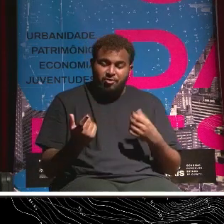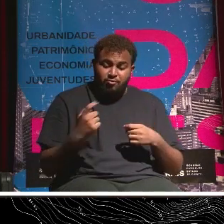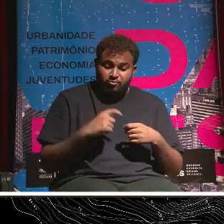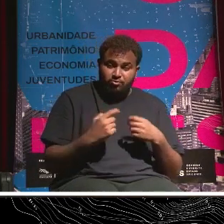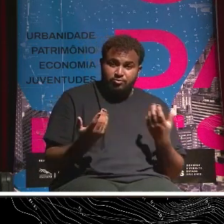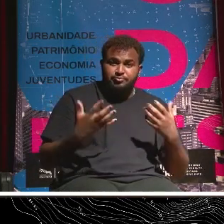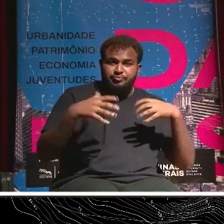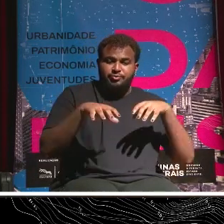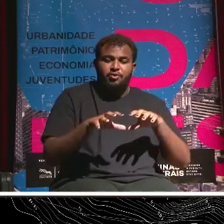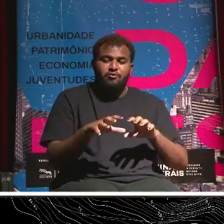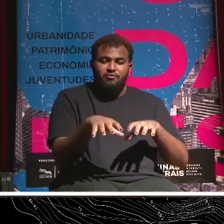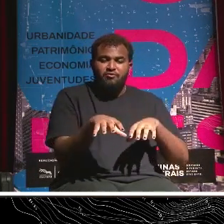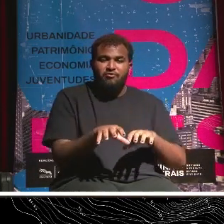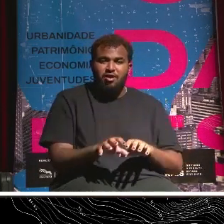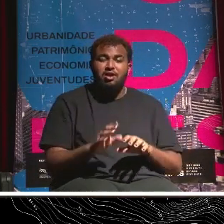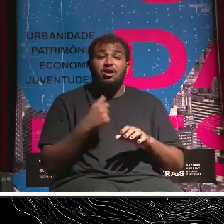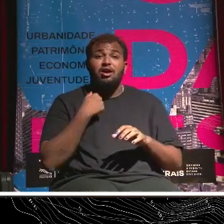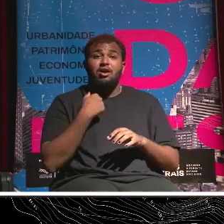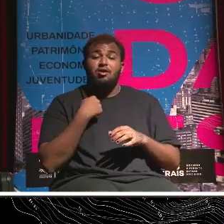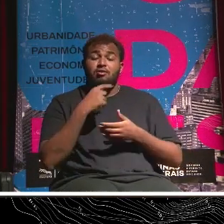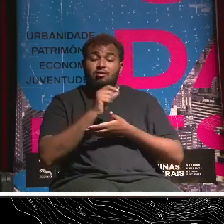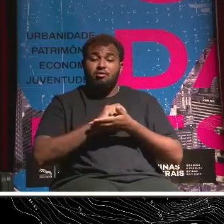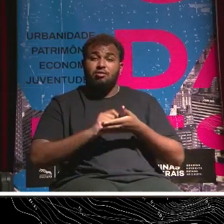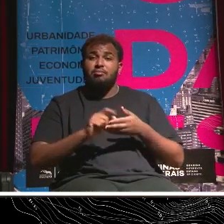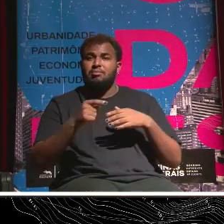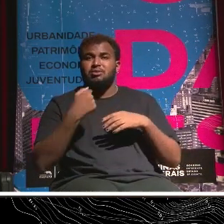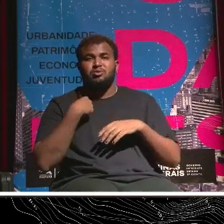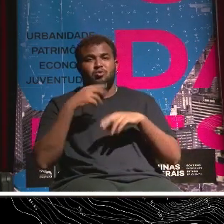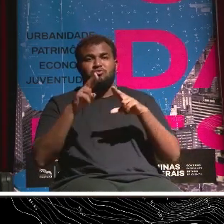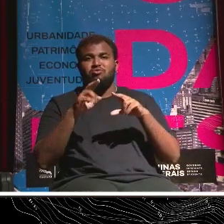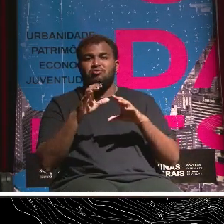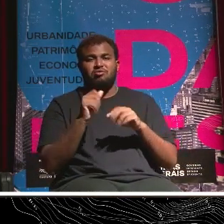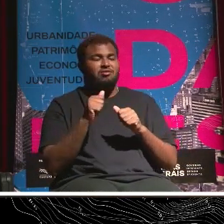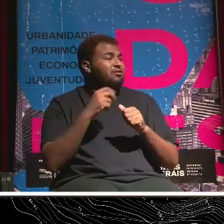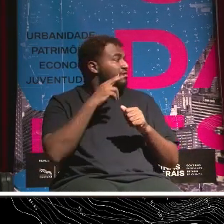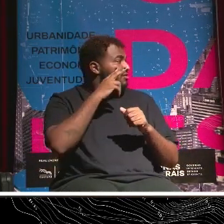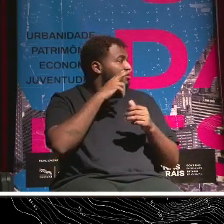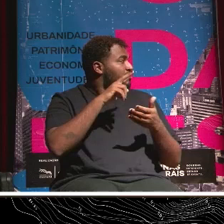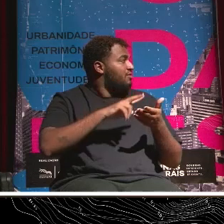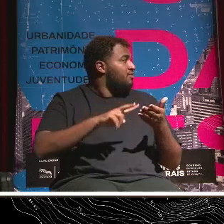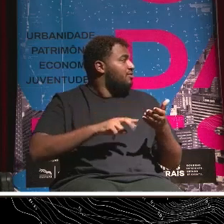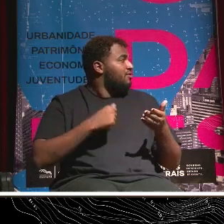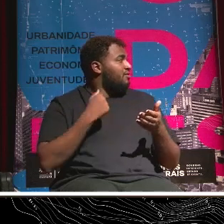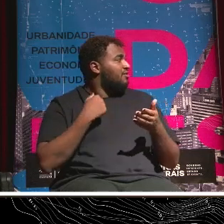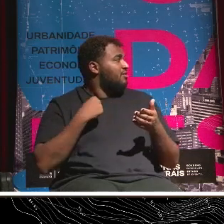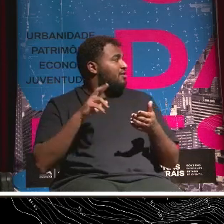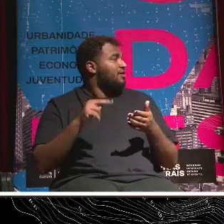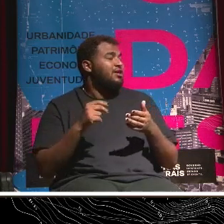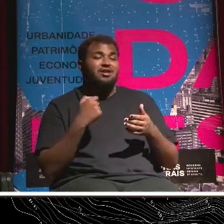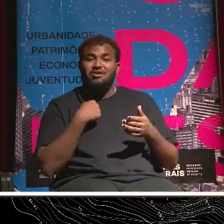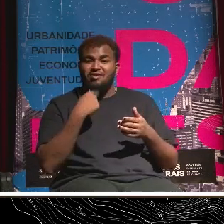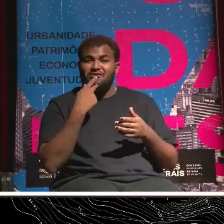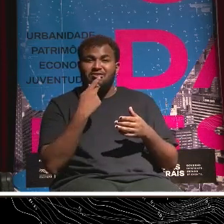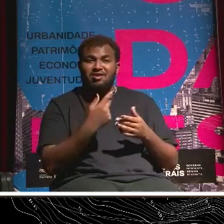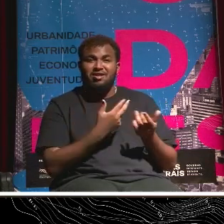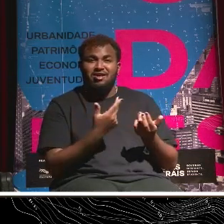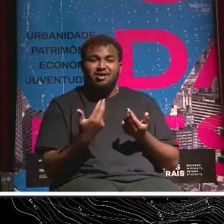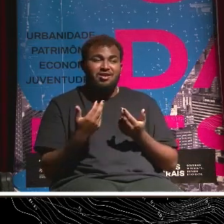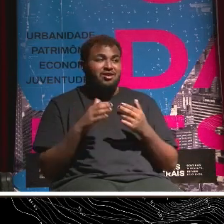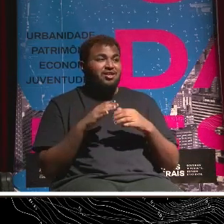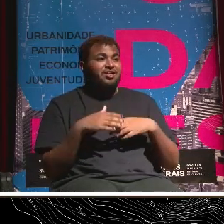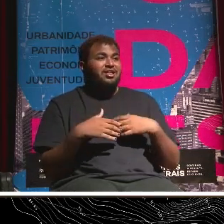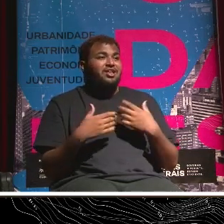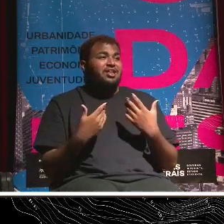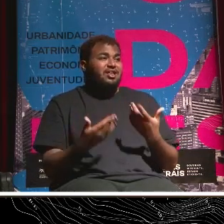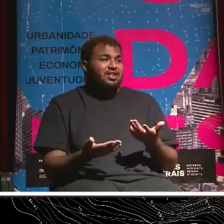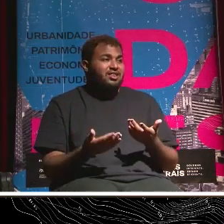para o funk, eu anotei, mas eu nunca consigo ler. Vocês já estão acostumados, que eu já vim aqui tantas vezes e falo a mesma coisa. E você